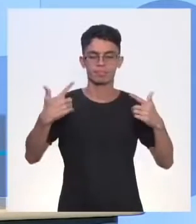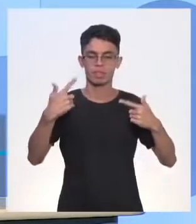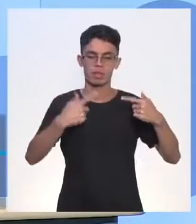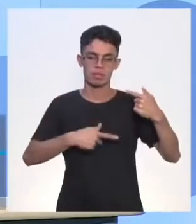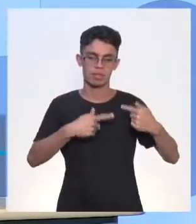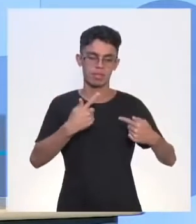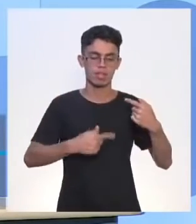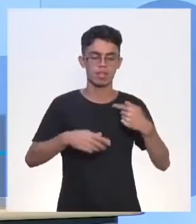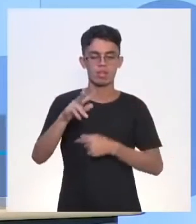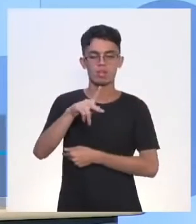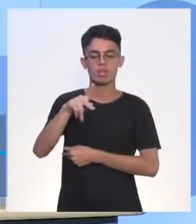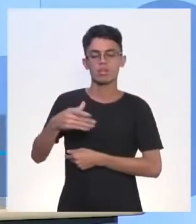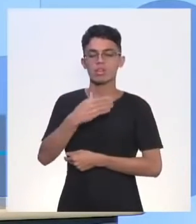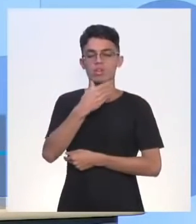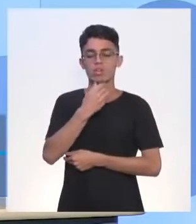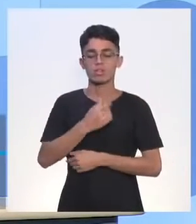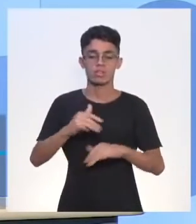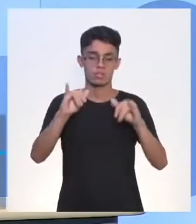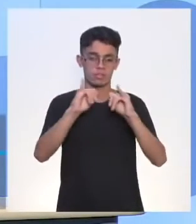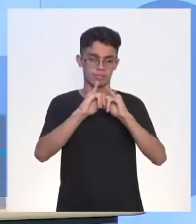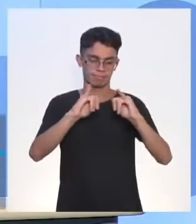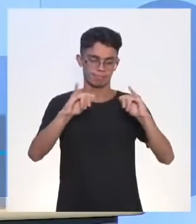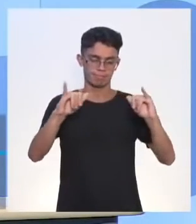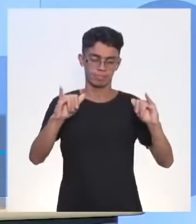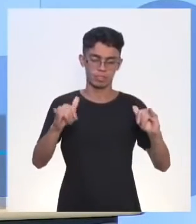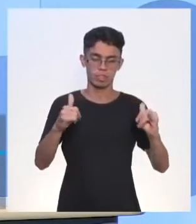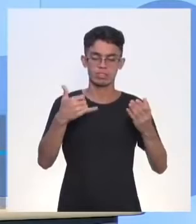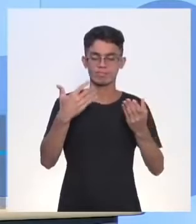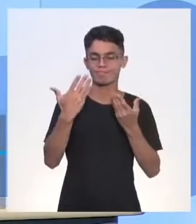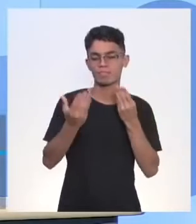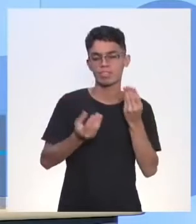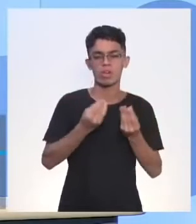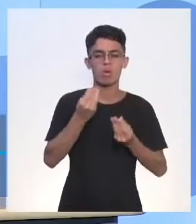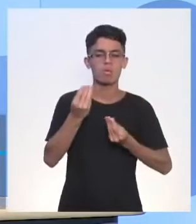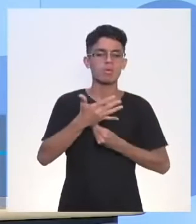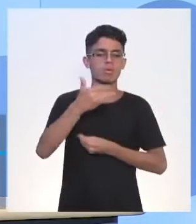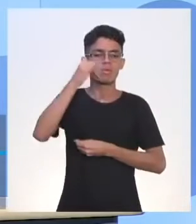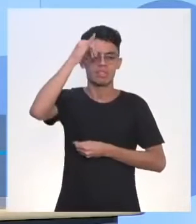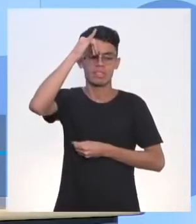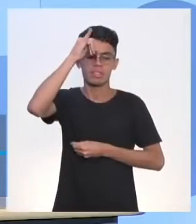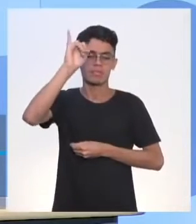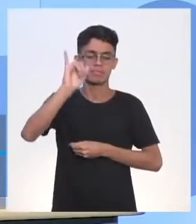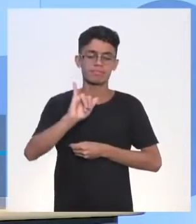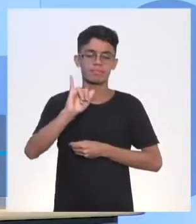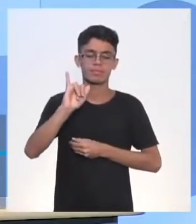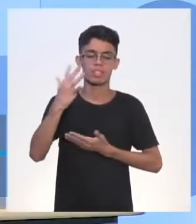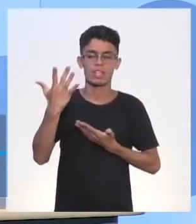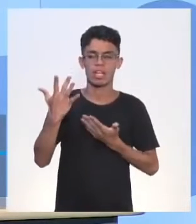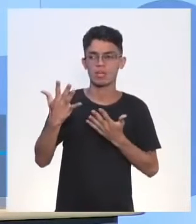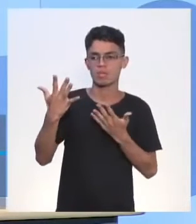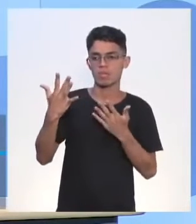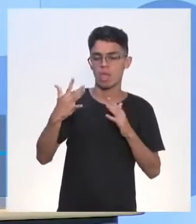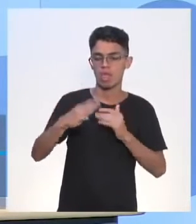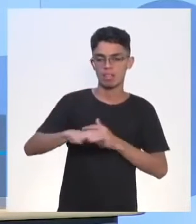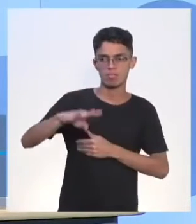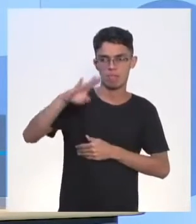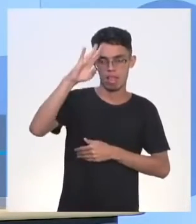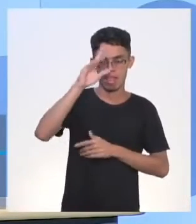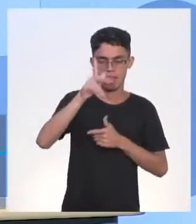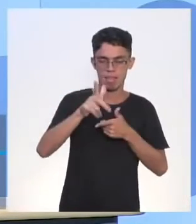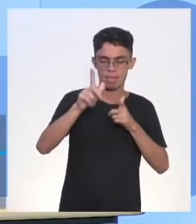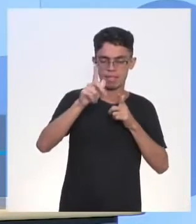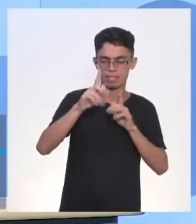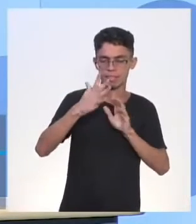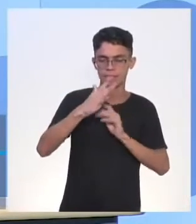como o professor Carlos pontuou, era inevitável, né? Então, de uma forma ou de outra, seja pela força das armas ou não,